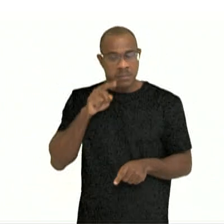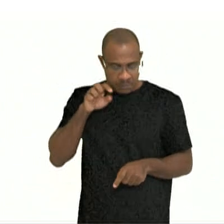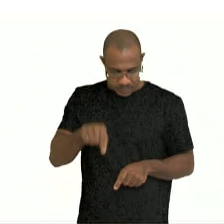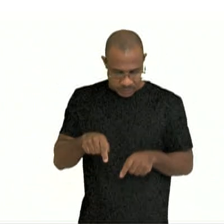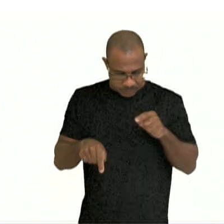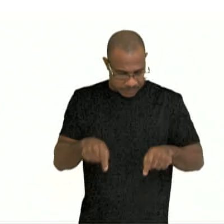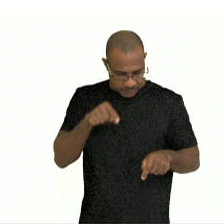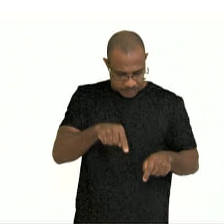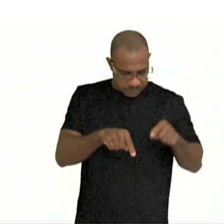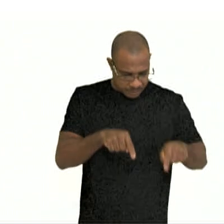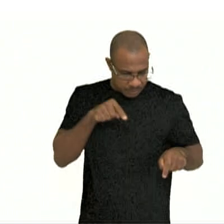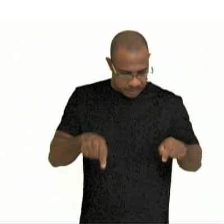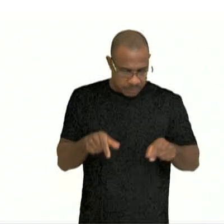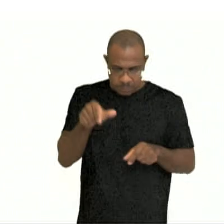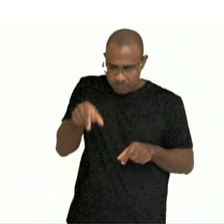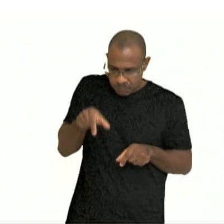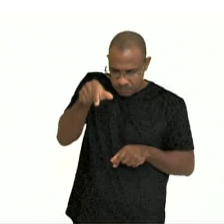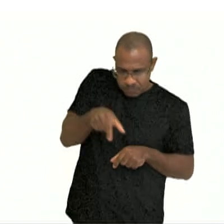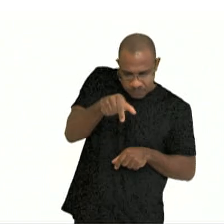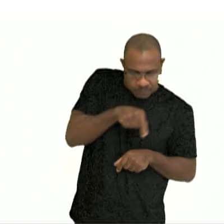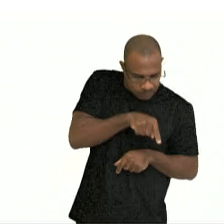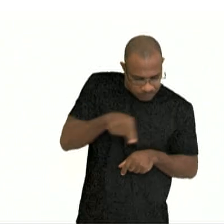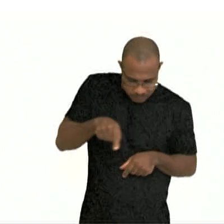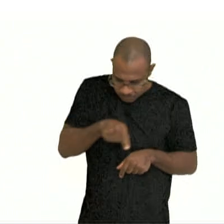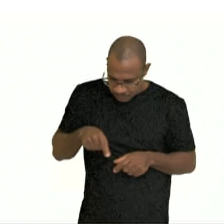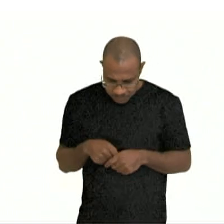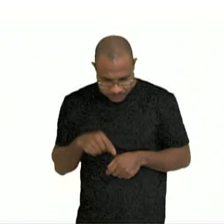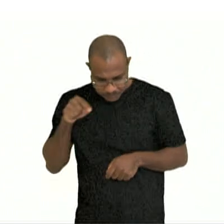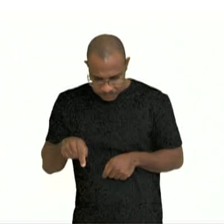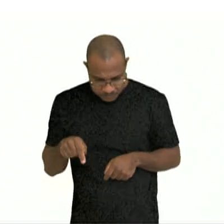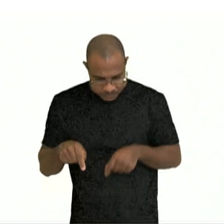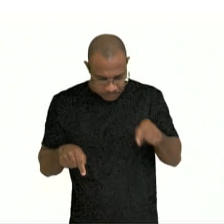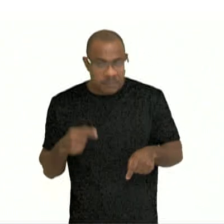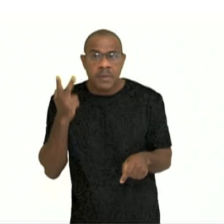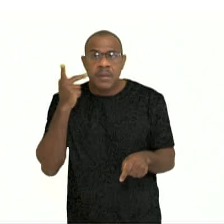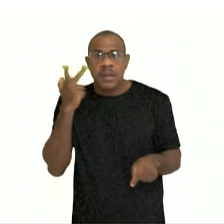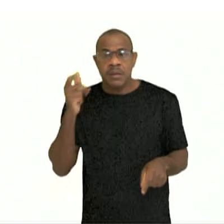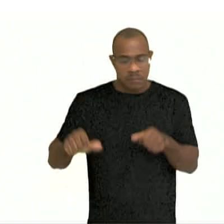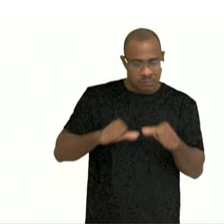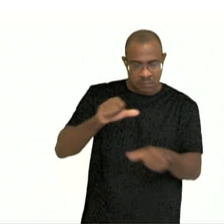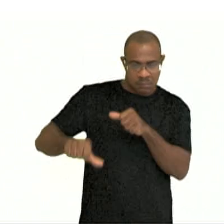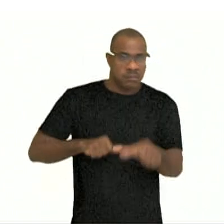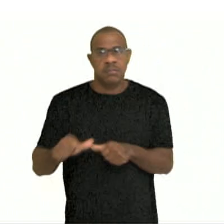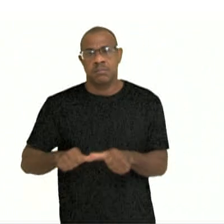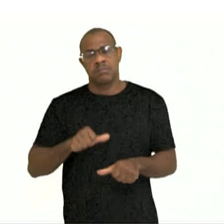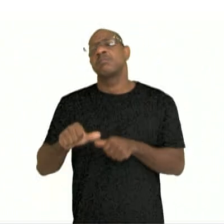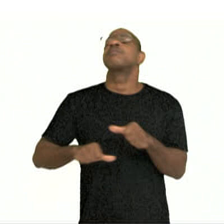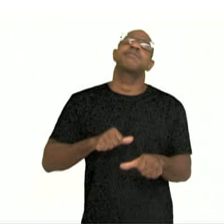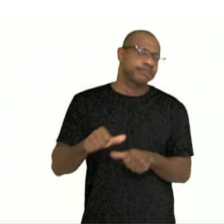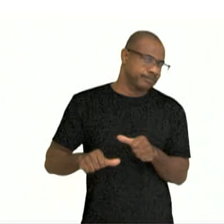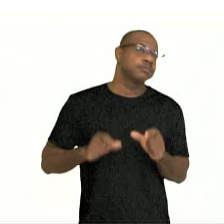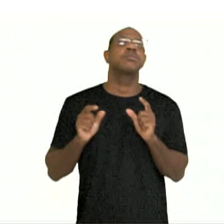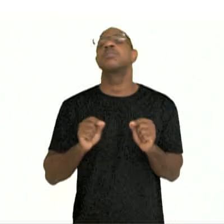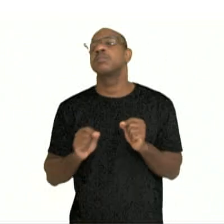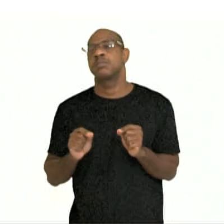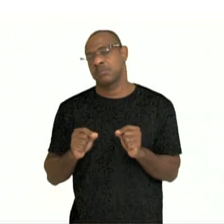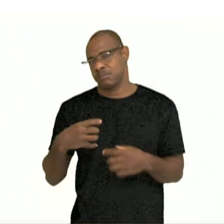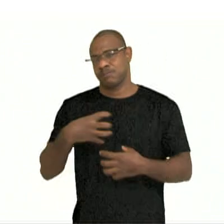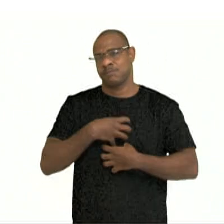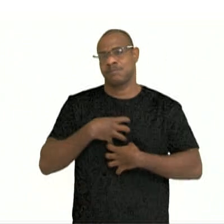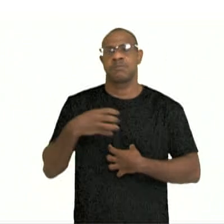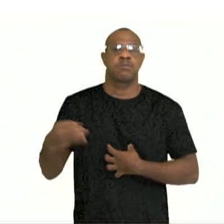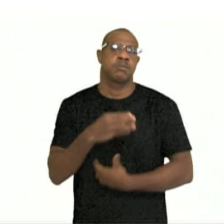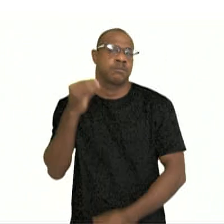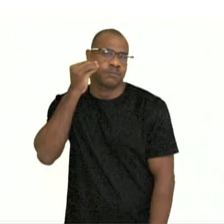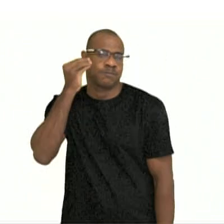ao bater as teclas do piano, o som que antes era natural se torna um som modificado, proporcionando novas